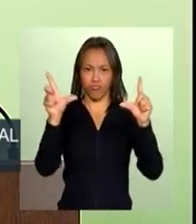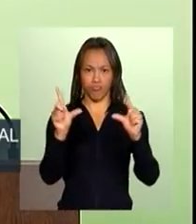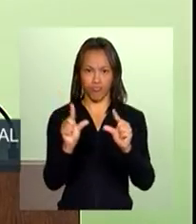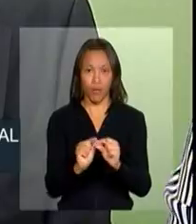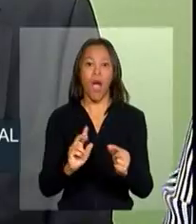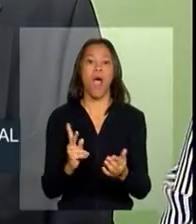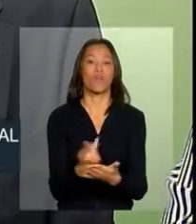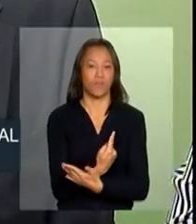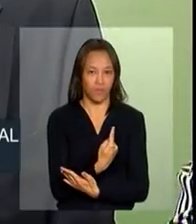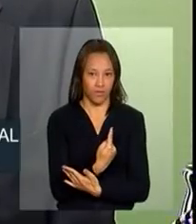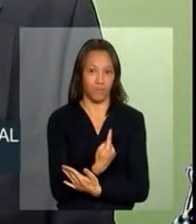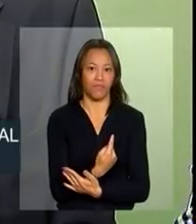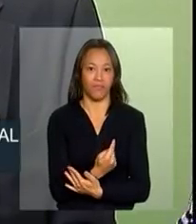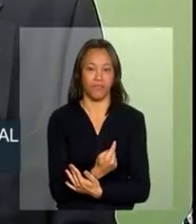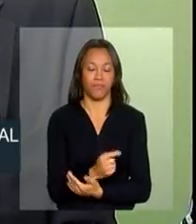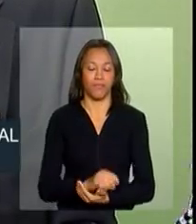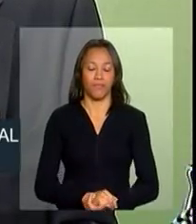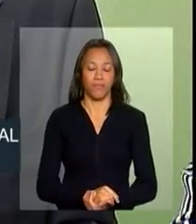ocorreu.